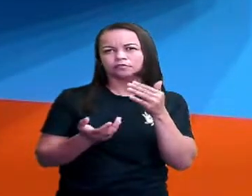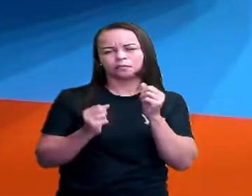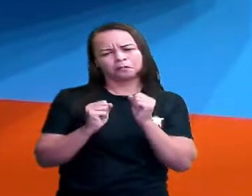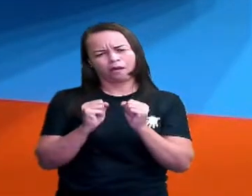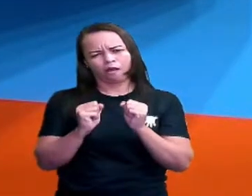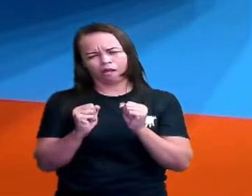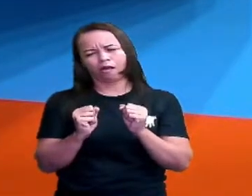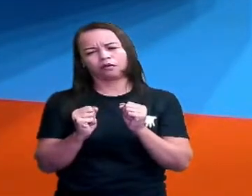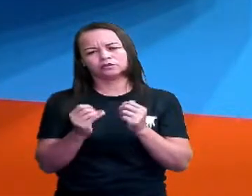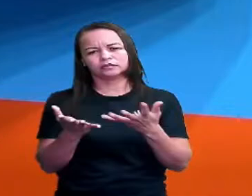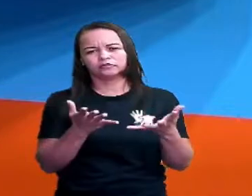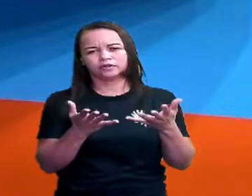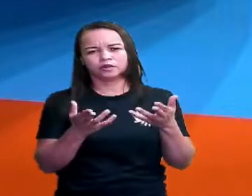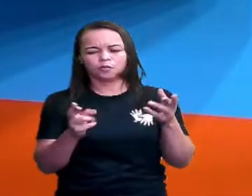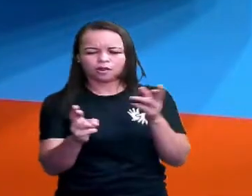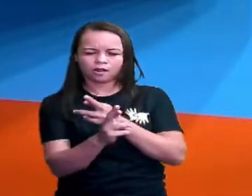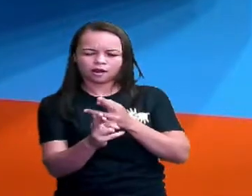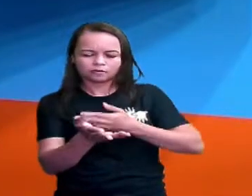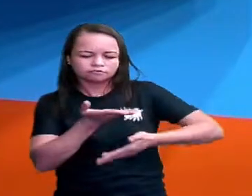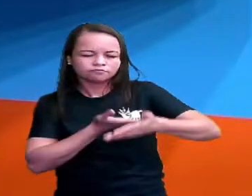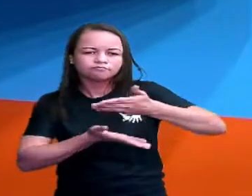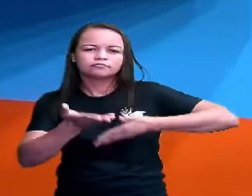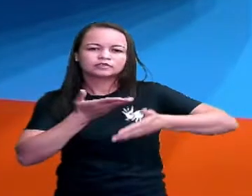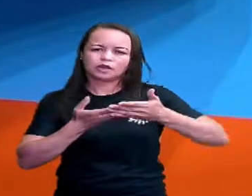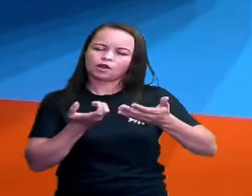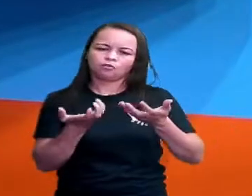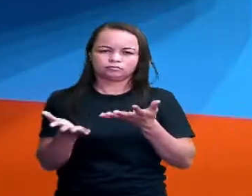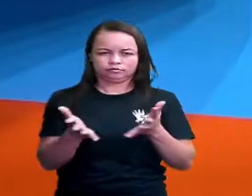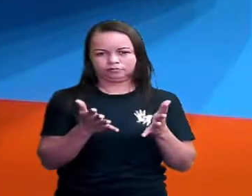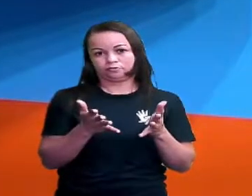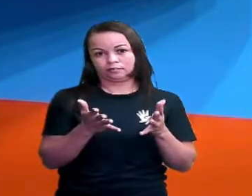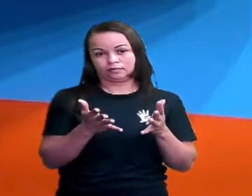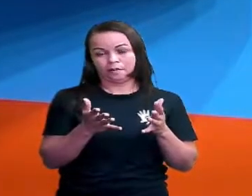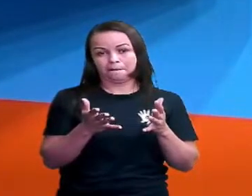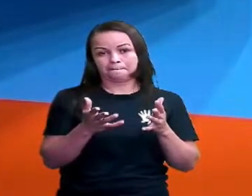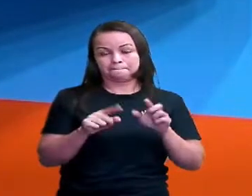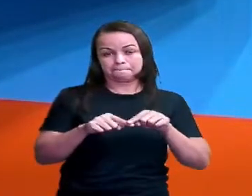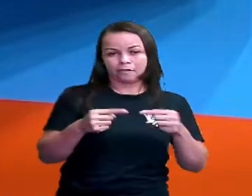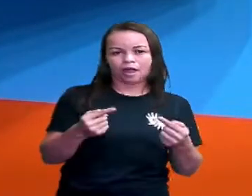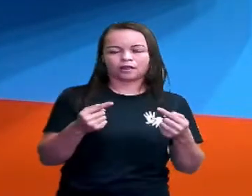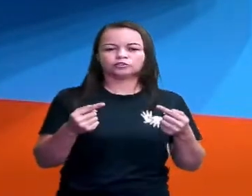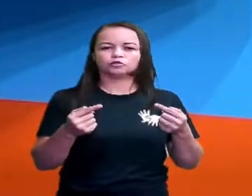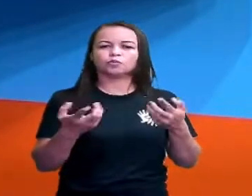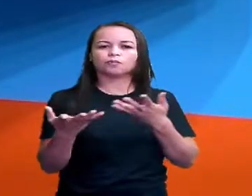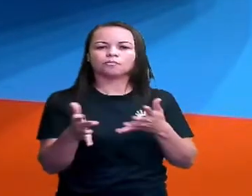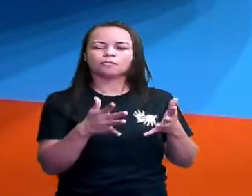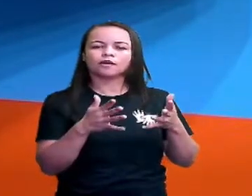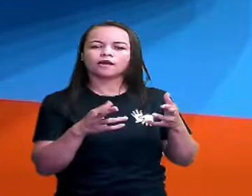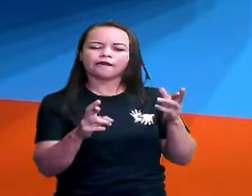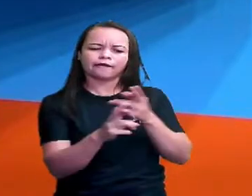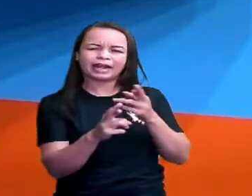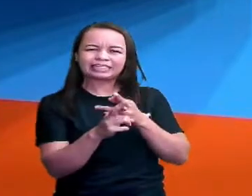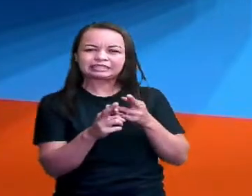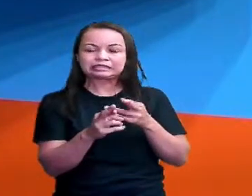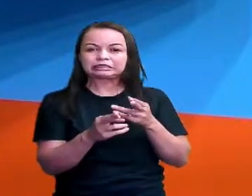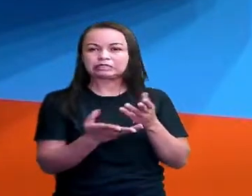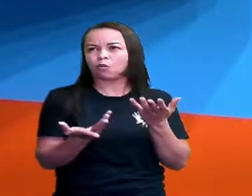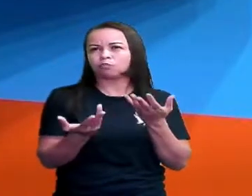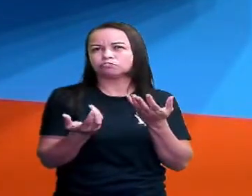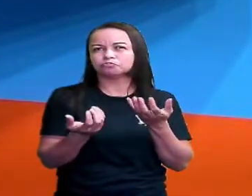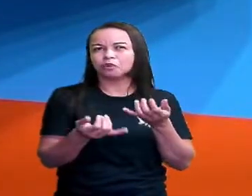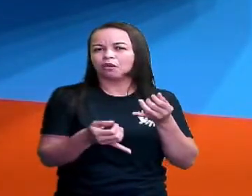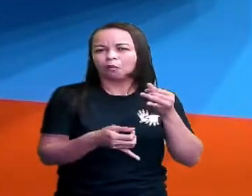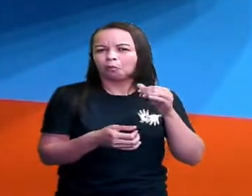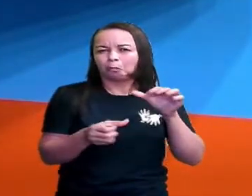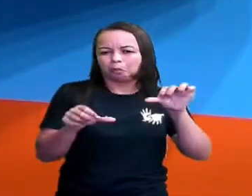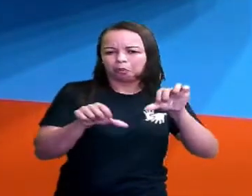relação não benéfica como essa que eu acabei de citar, mas uma relação maléfica, ou seja, no exemplo